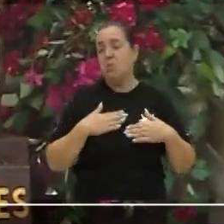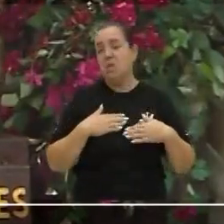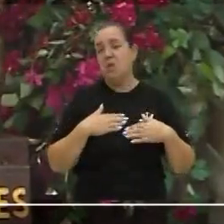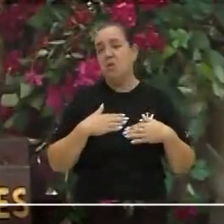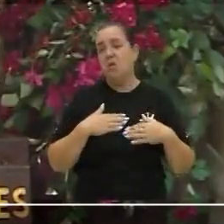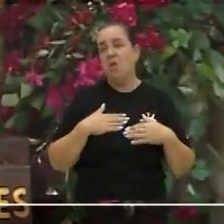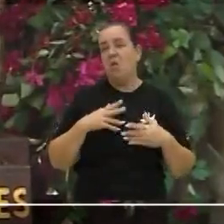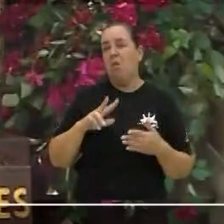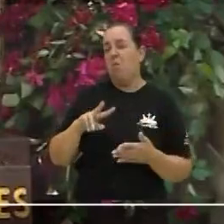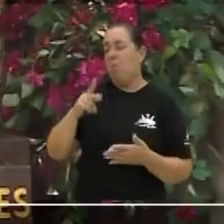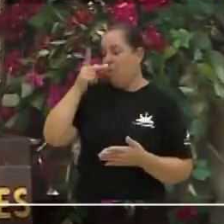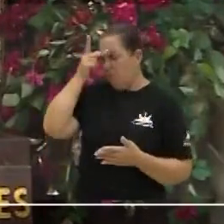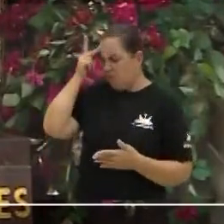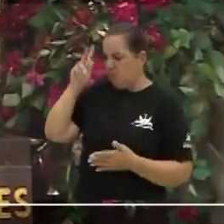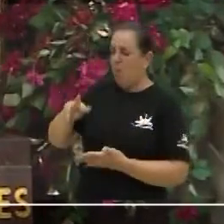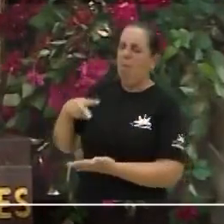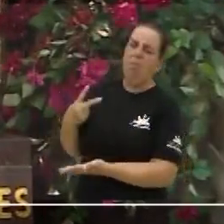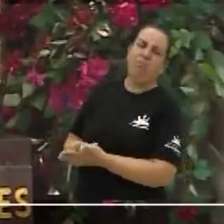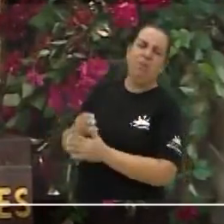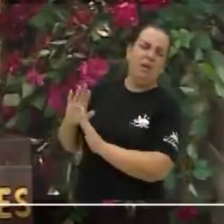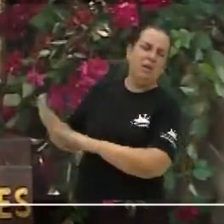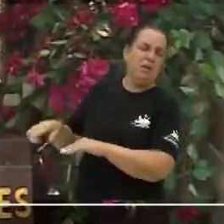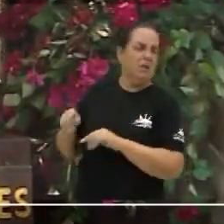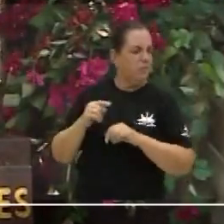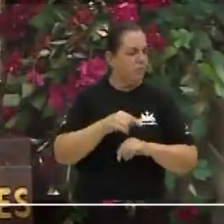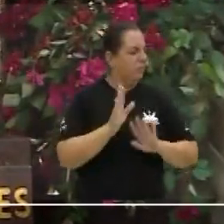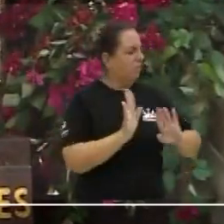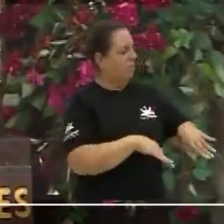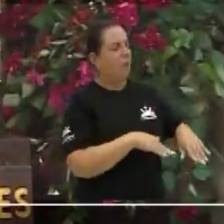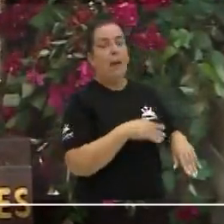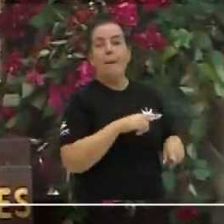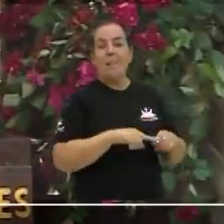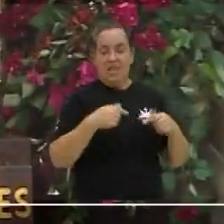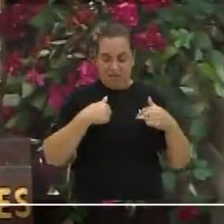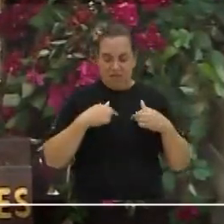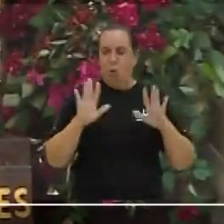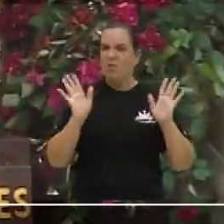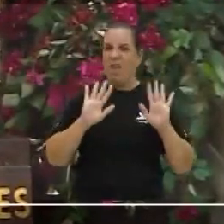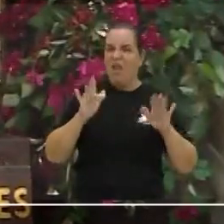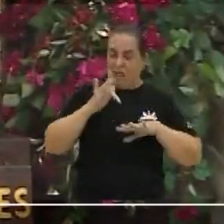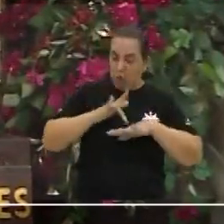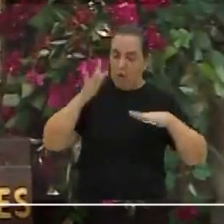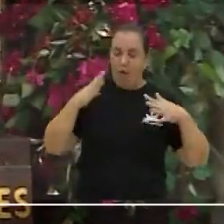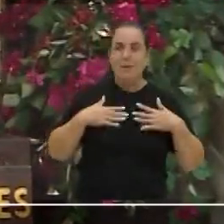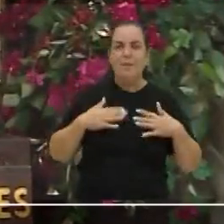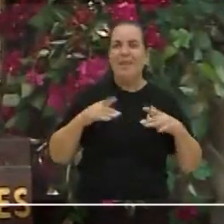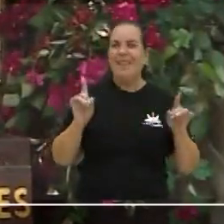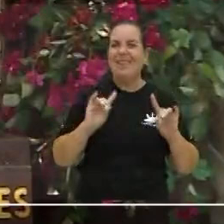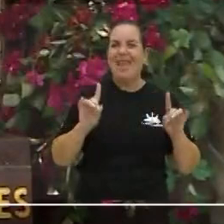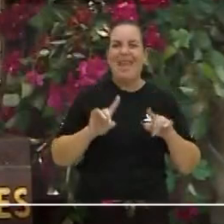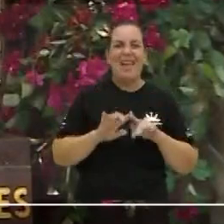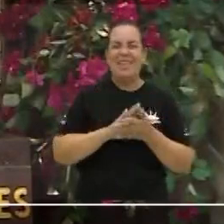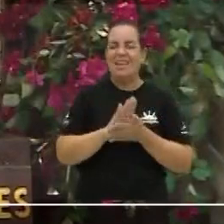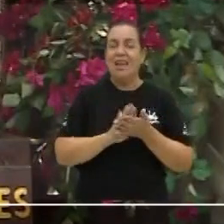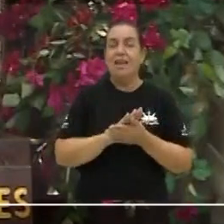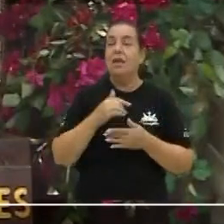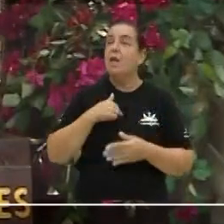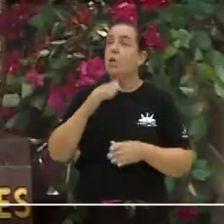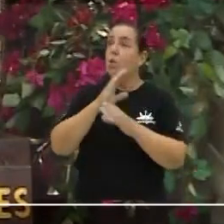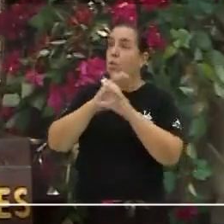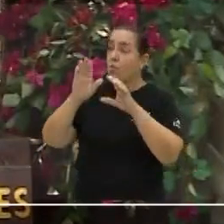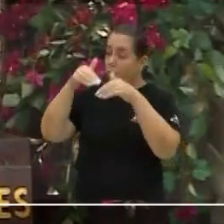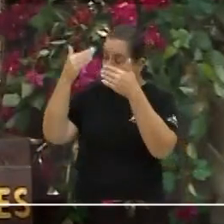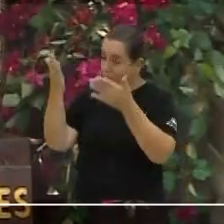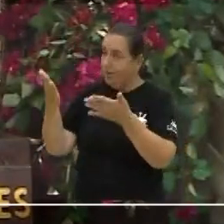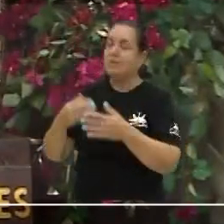esquerda, eu não serei atingido, eu confio em vós, venha Covid, vai Covid, eu confio em vós.